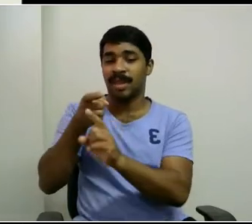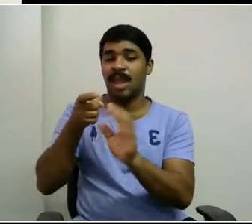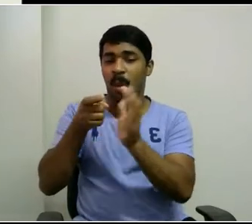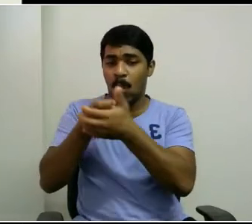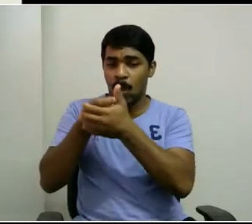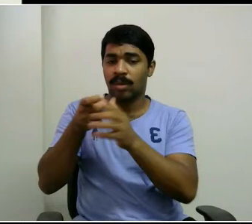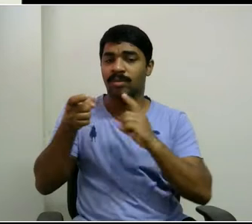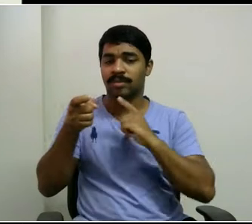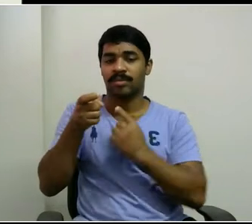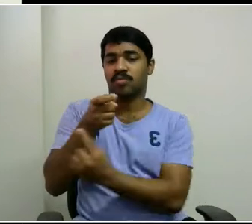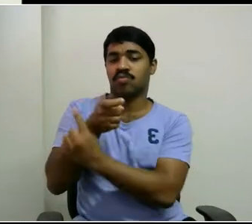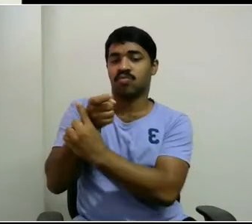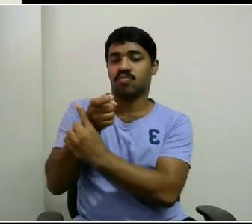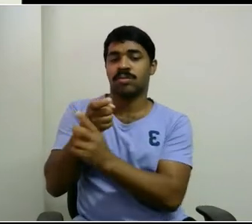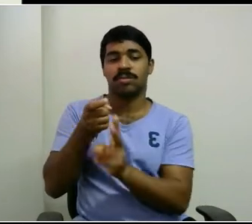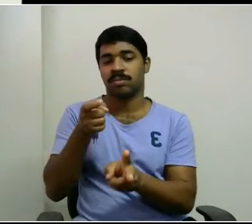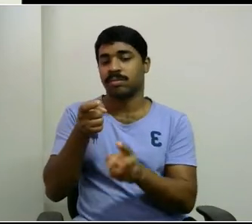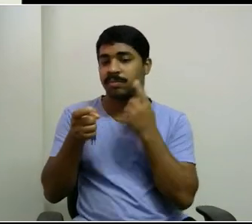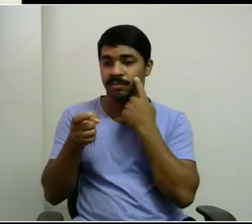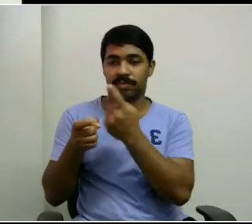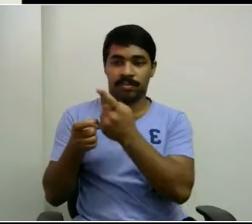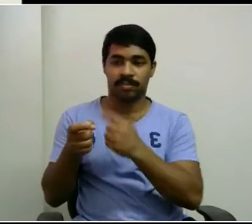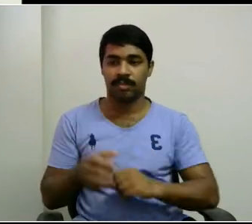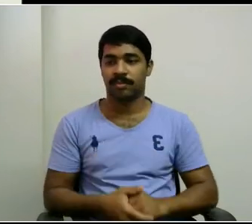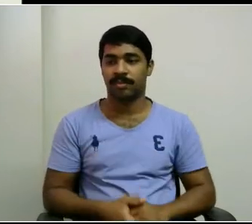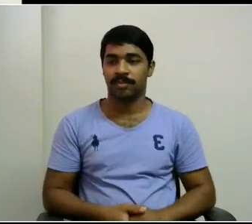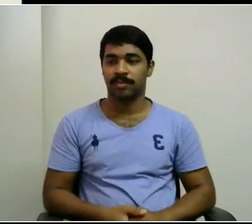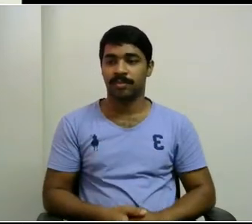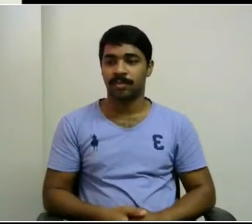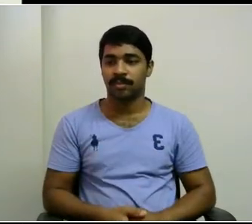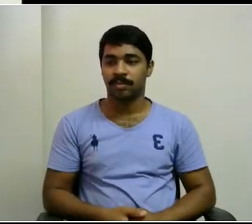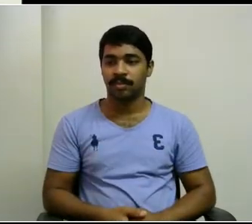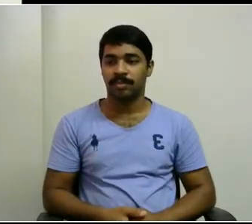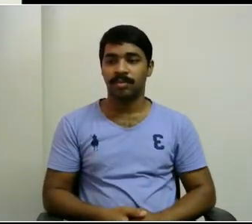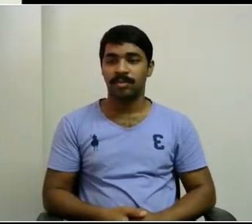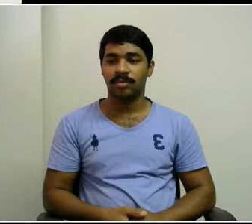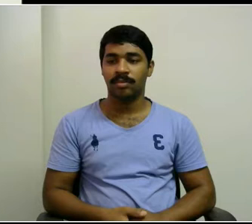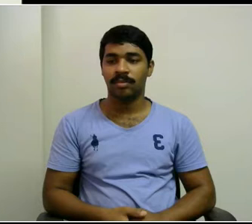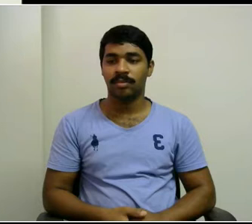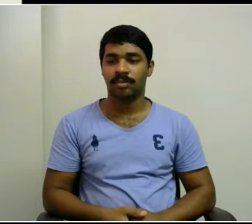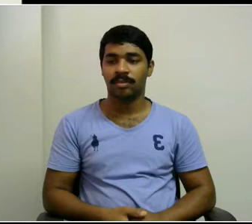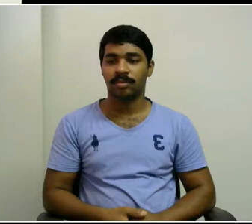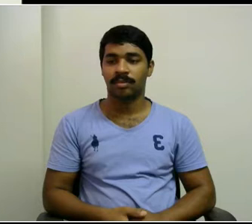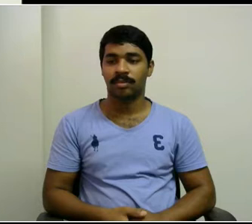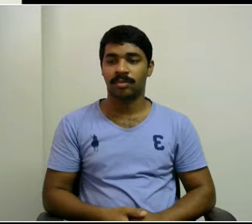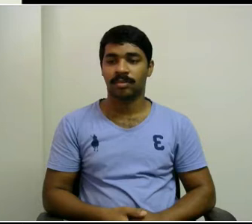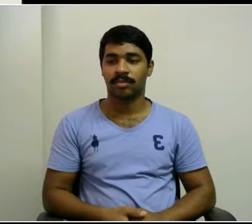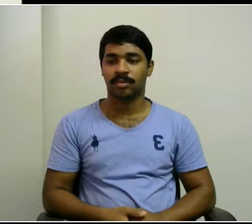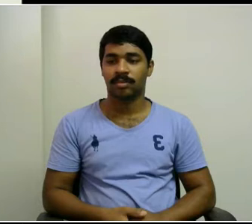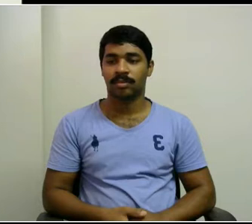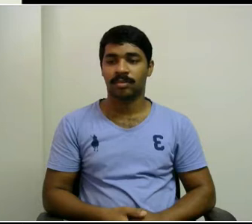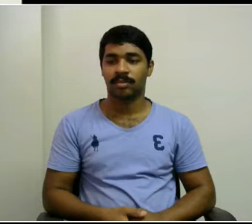Não aparece, mas bem aqui tem o número 1. Tá? Então, isso aqui ficaria, na